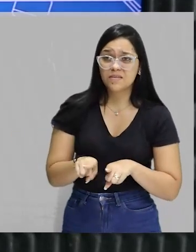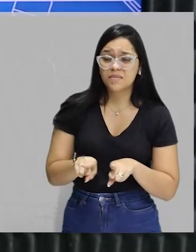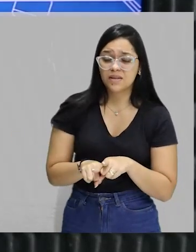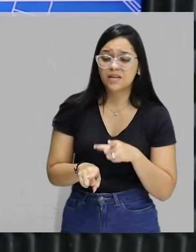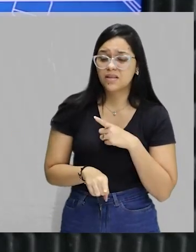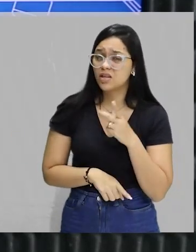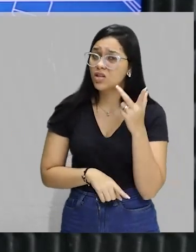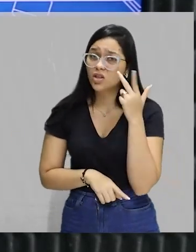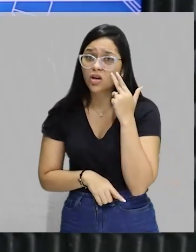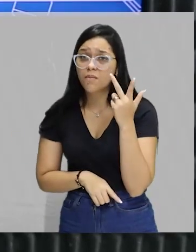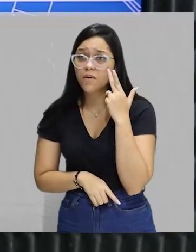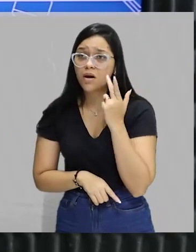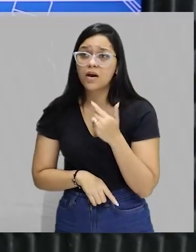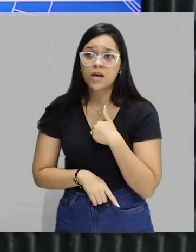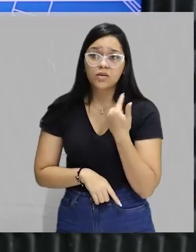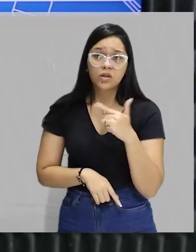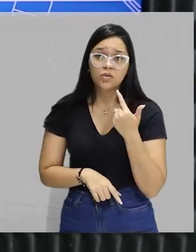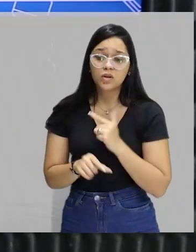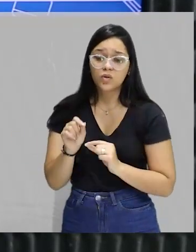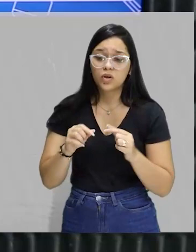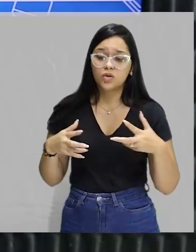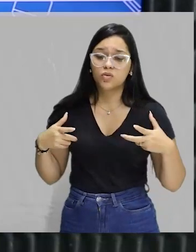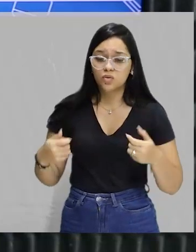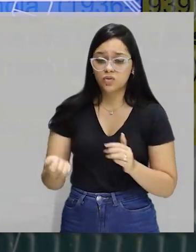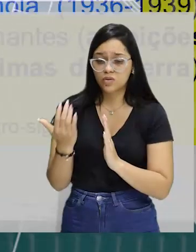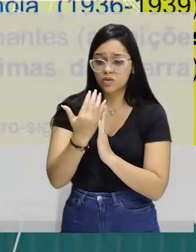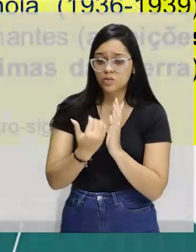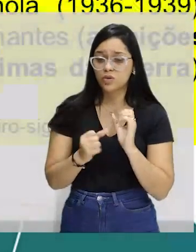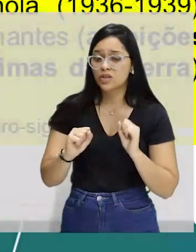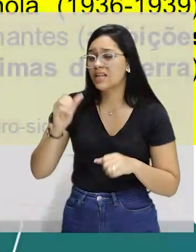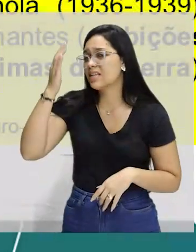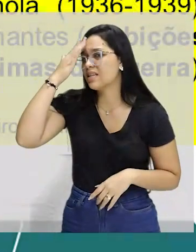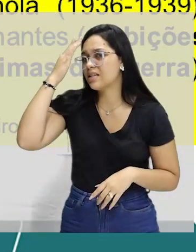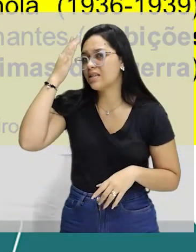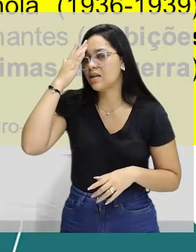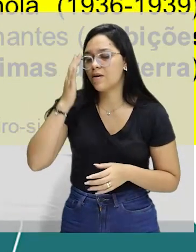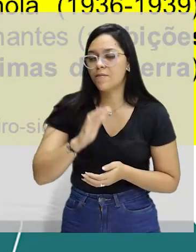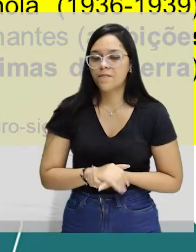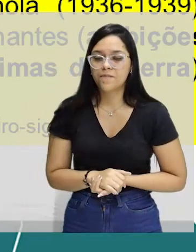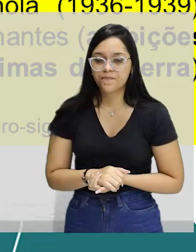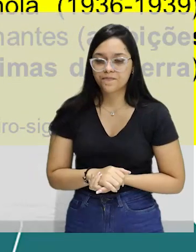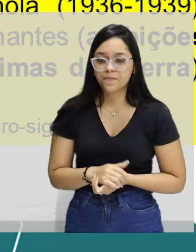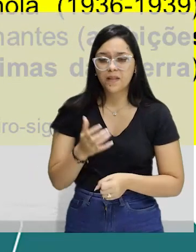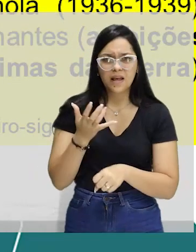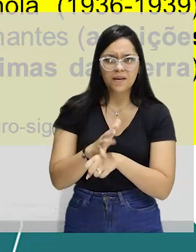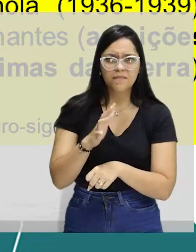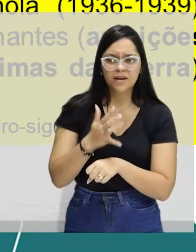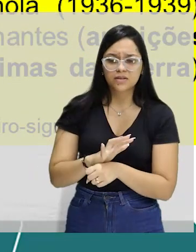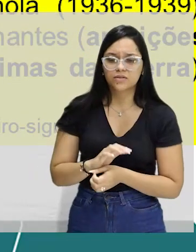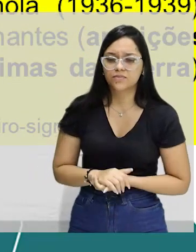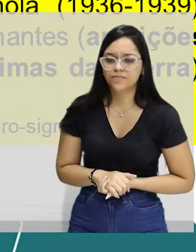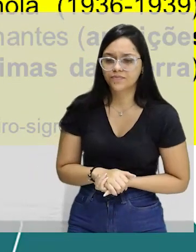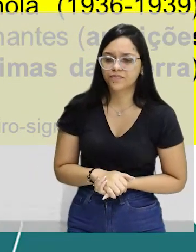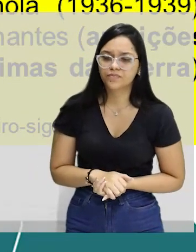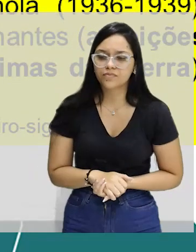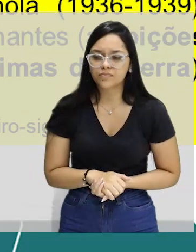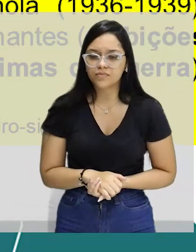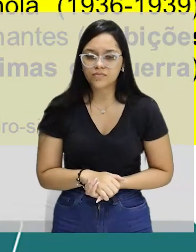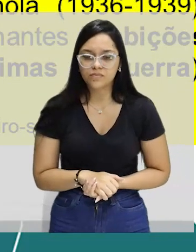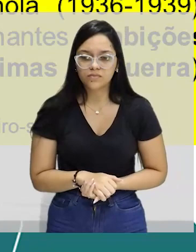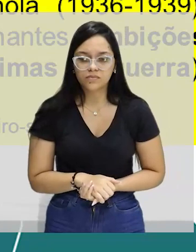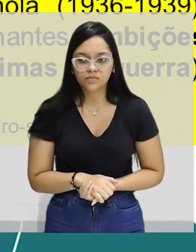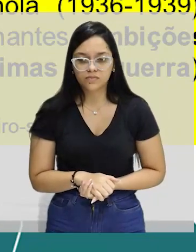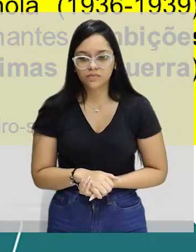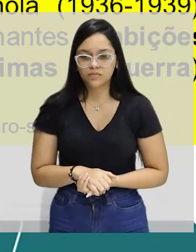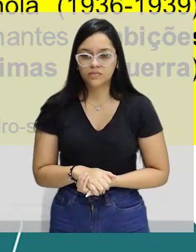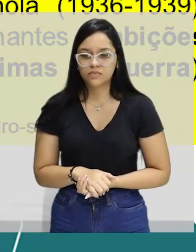surgindo naturalmente, para que eu não tenha que passar por todas as etapas para entender o processo. Vamos à prática. Homem e mulher na frente de